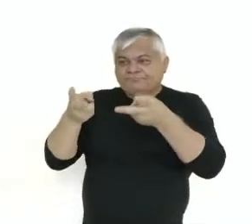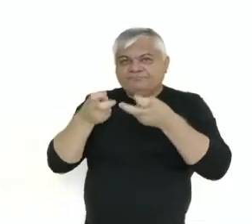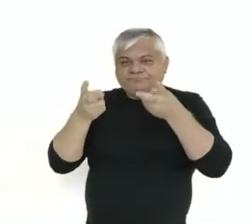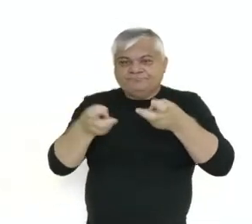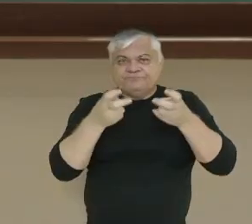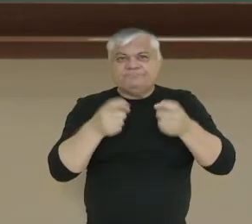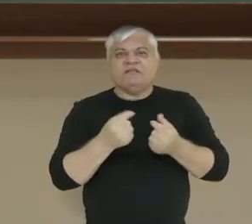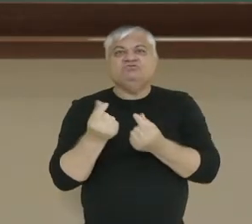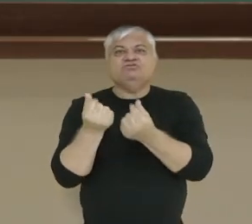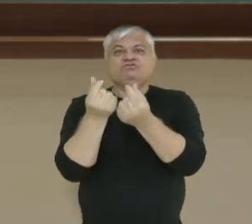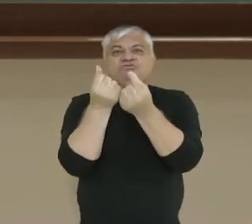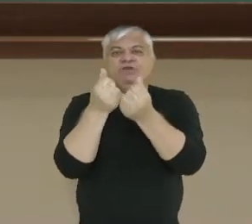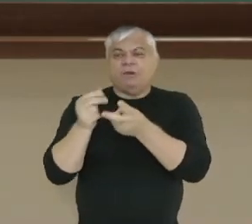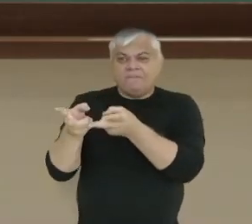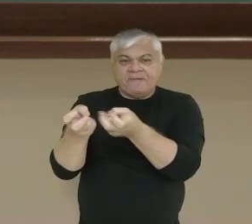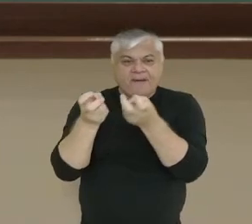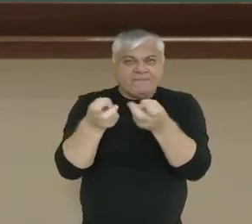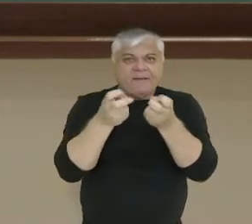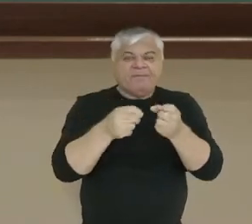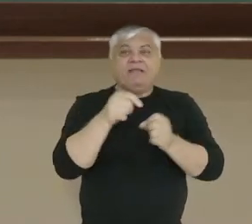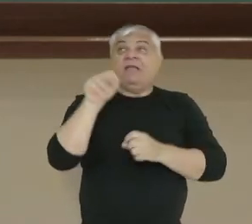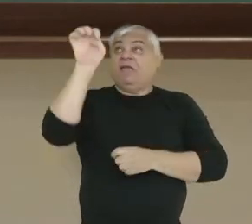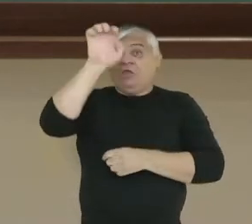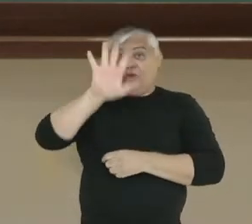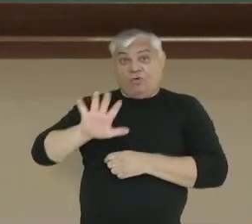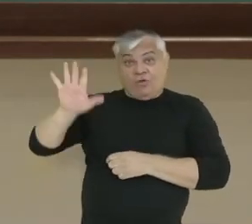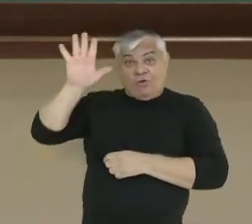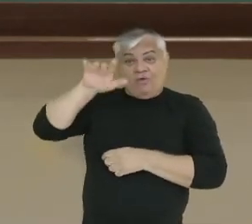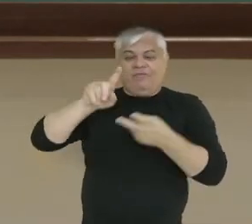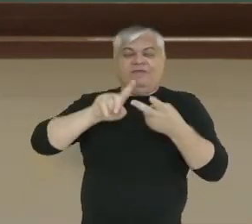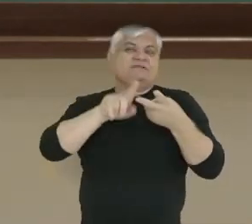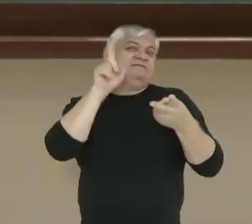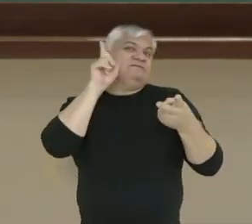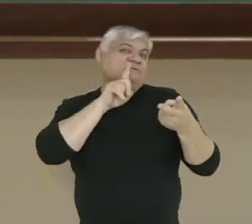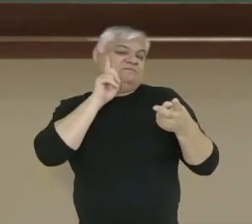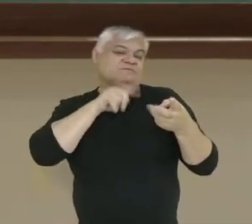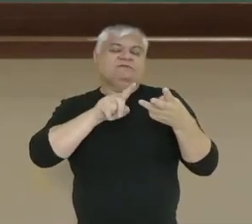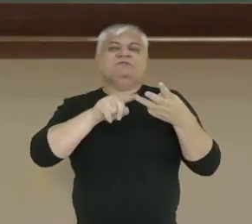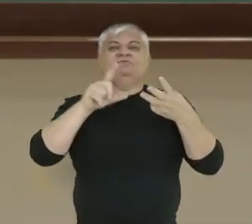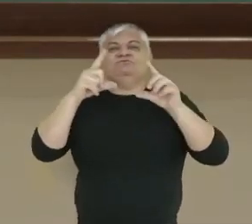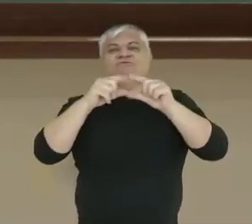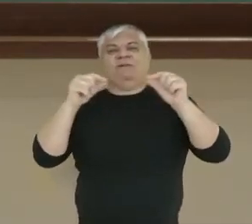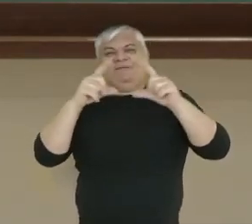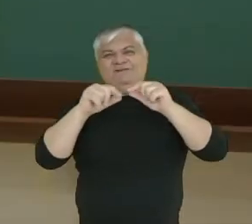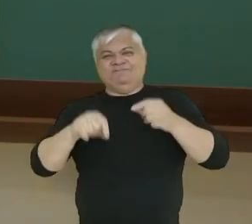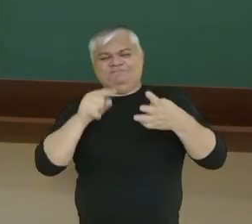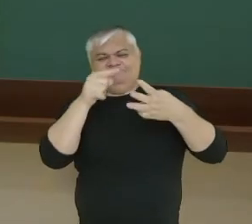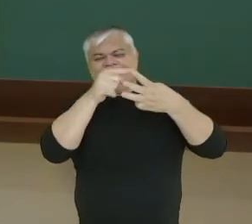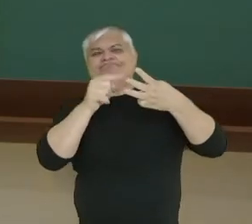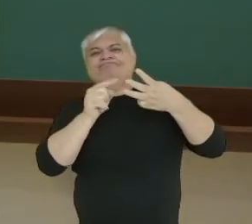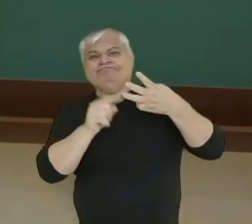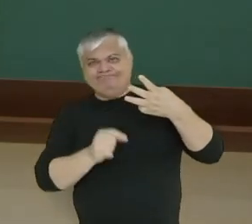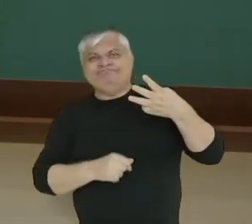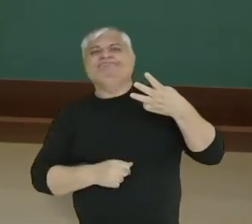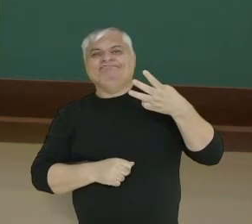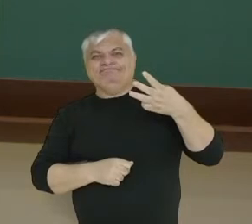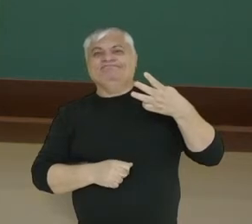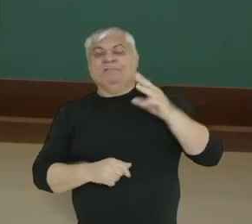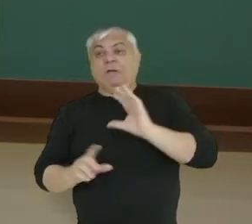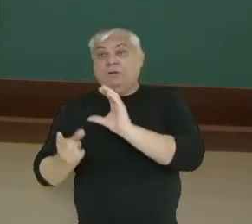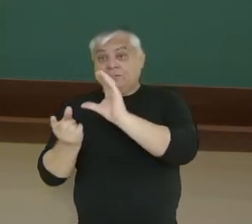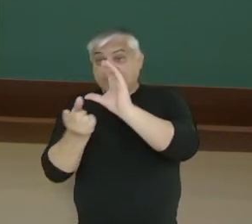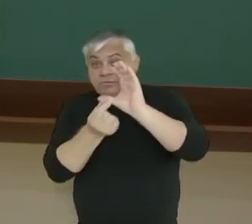de dinheiro em países da Europa, nos Estados Unidos e no Japão. Esse capitalismo que